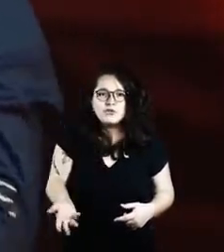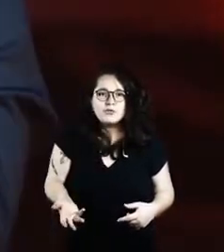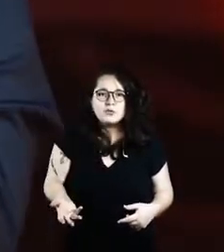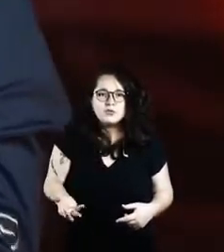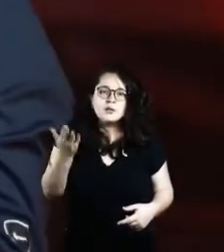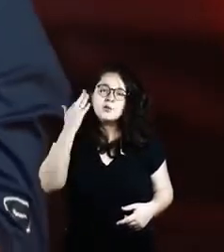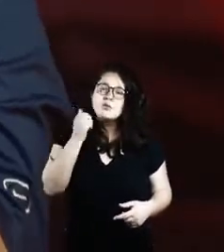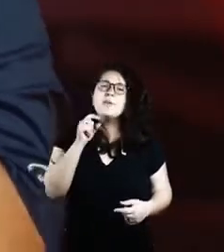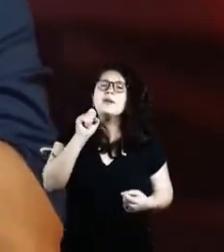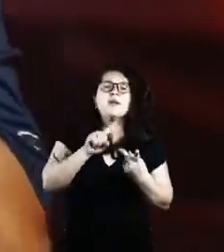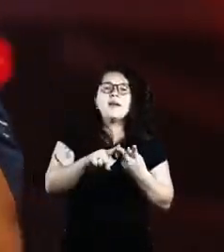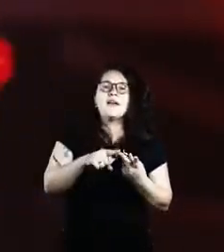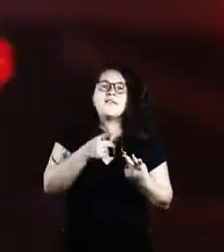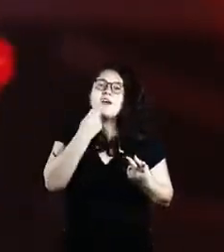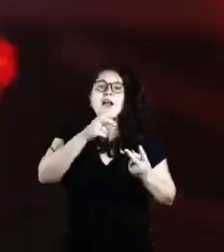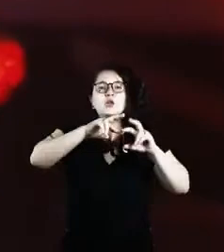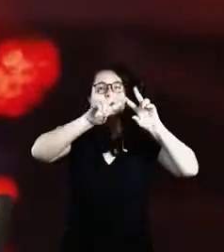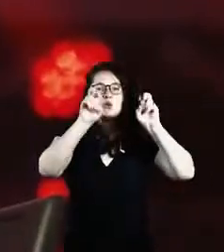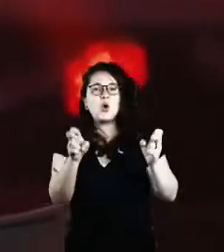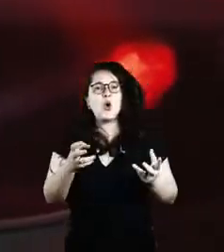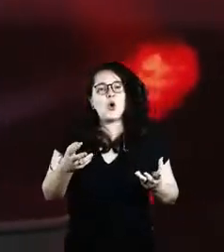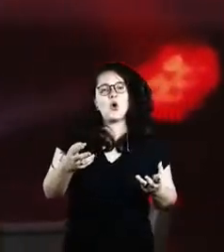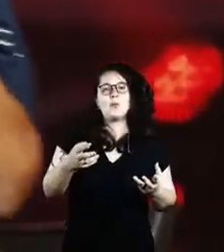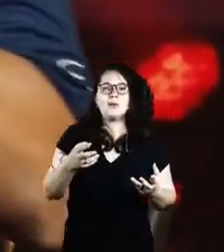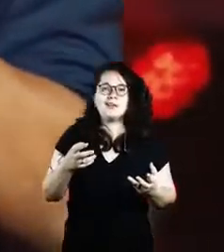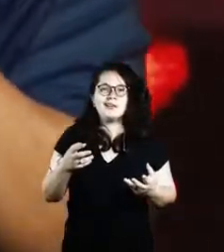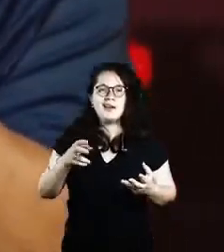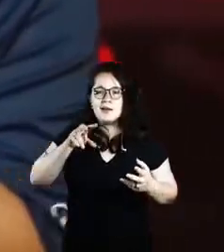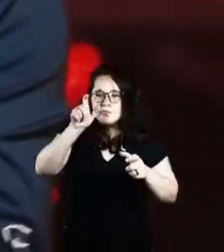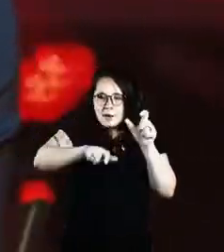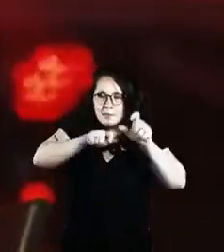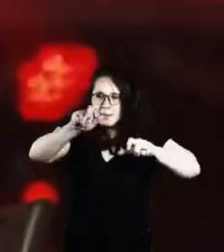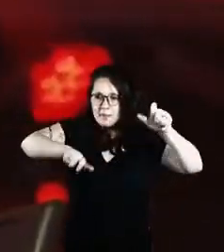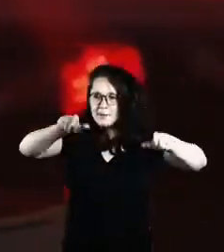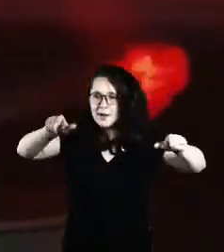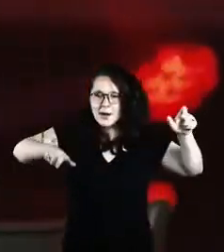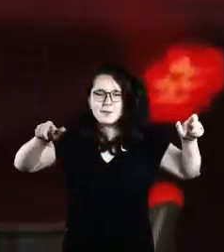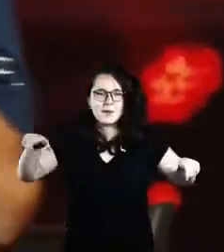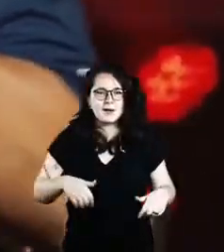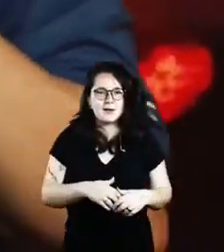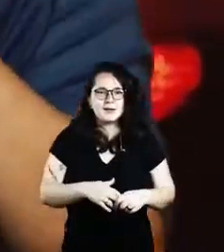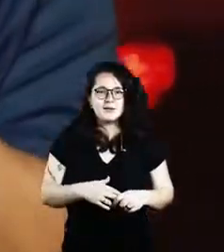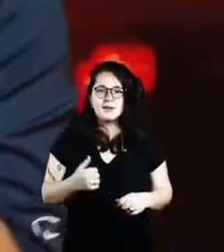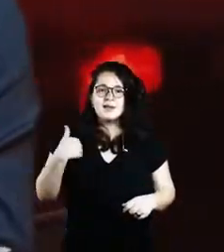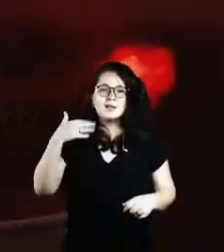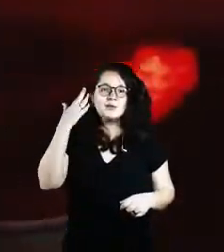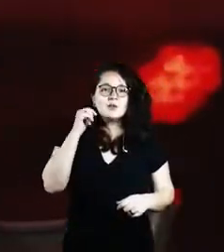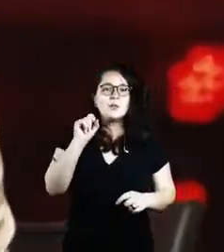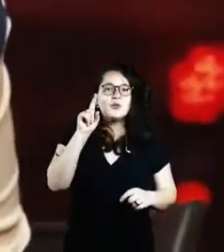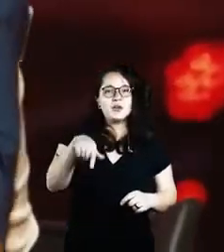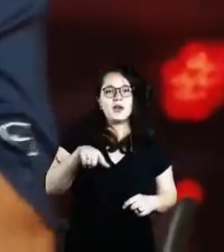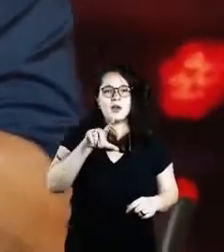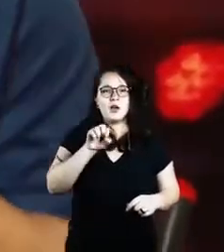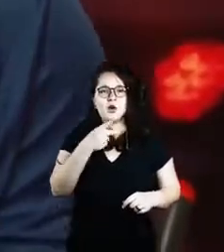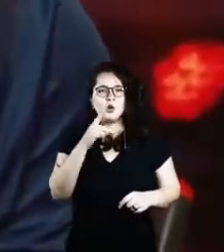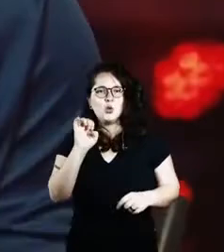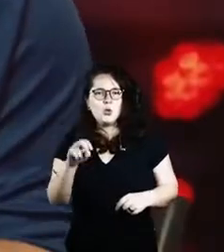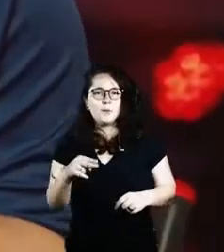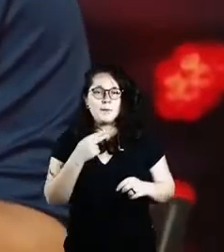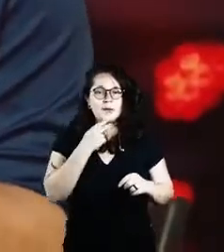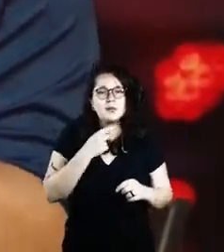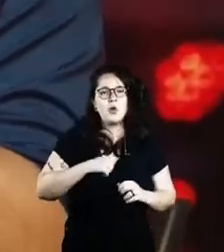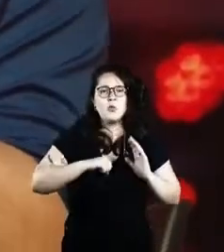Do looping aqui, grudado no lá no prego e tum-tum, tac-tac. Se não tivesse